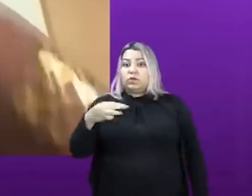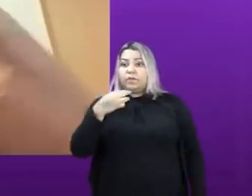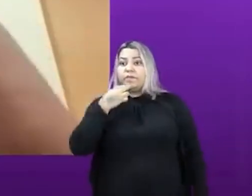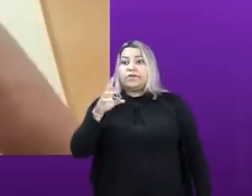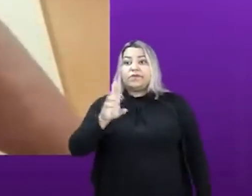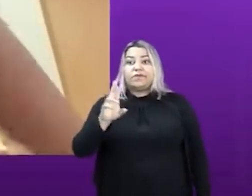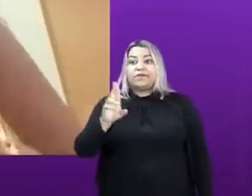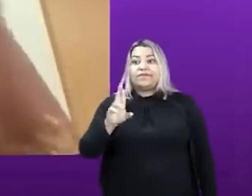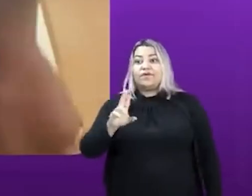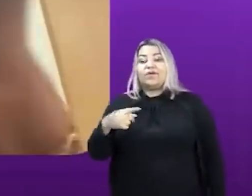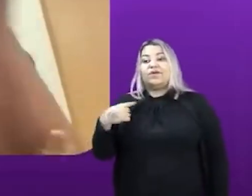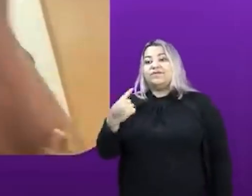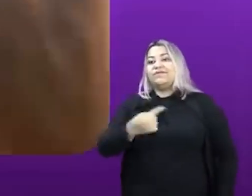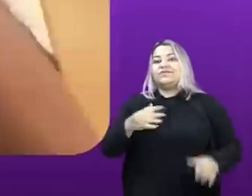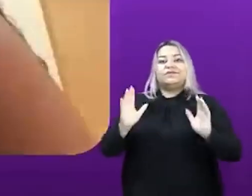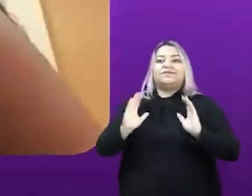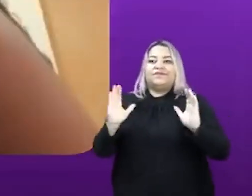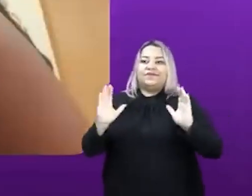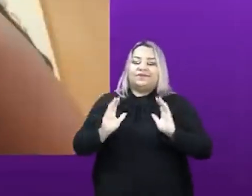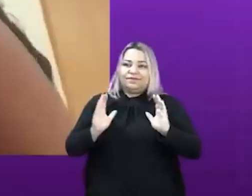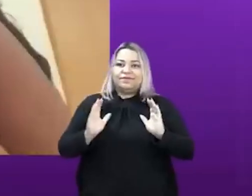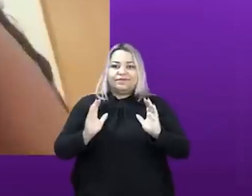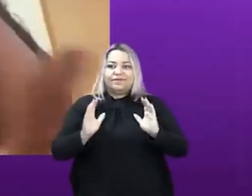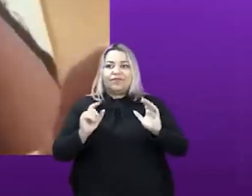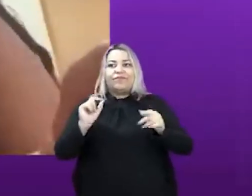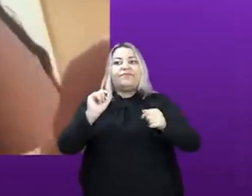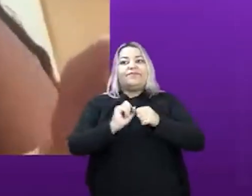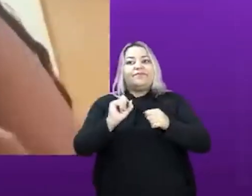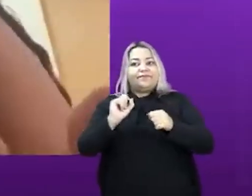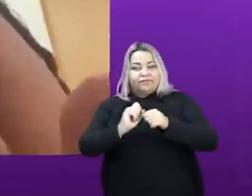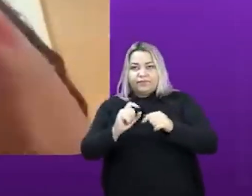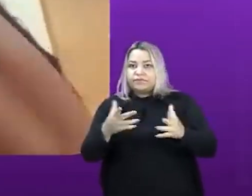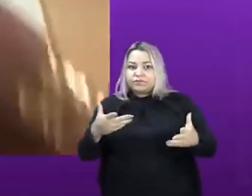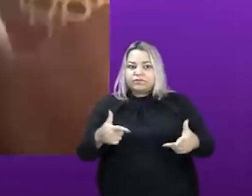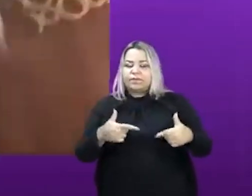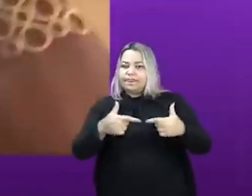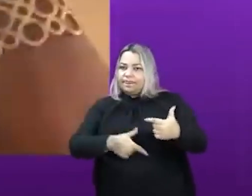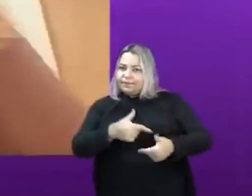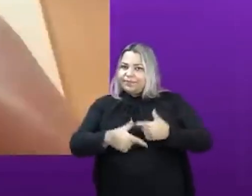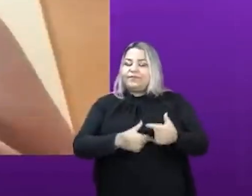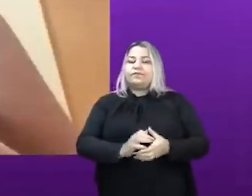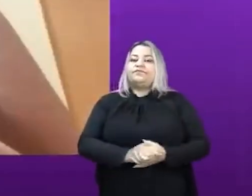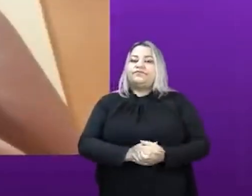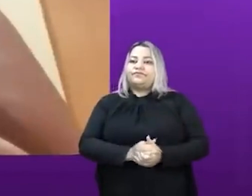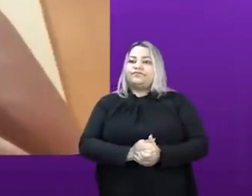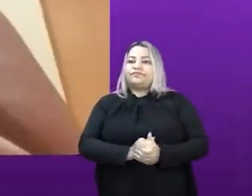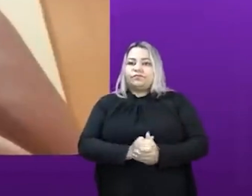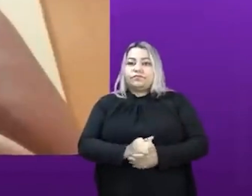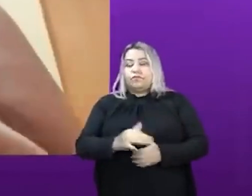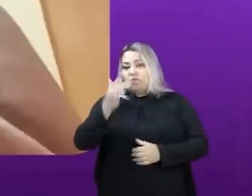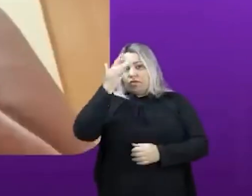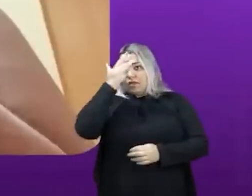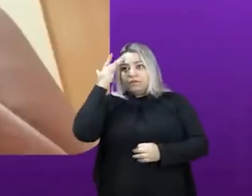R$ 44.000. Falei, nossa, a gente tá rico! Porque a gente fazia tudo no peito e na raça, né? Com o que era das pessoas,